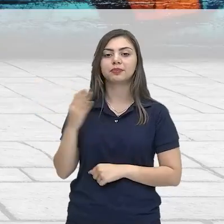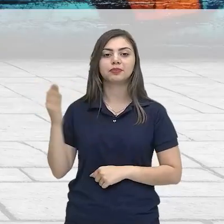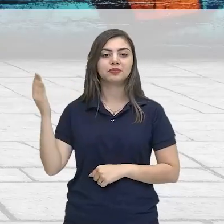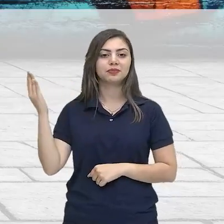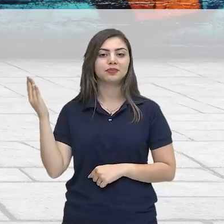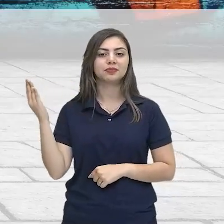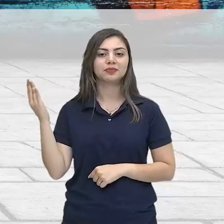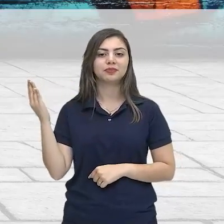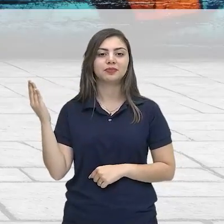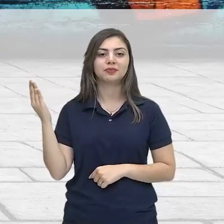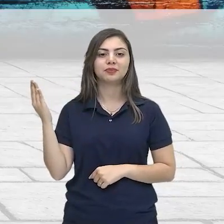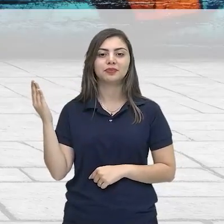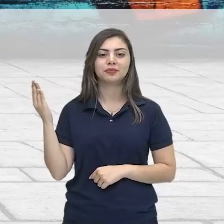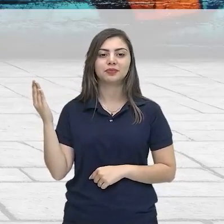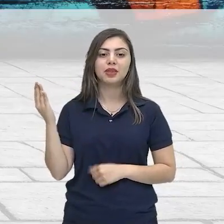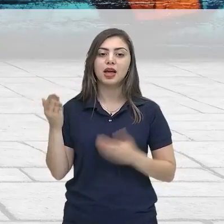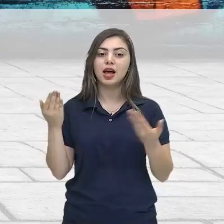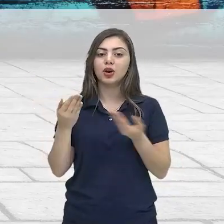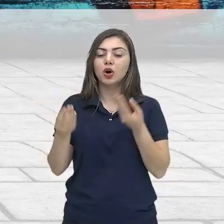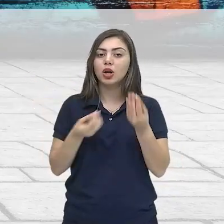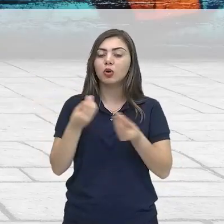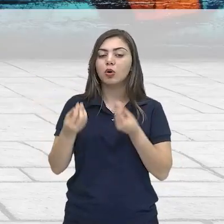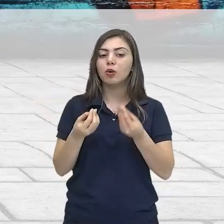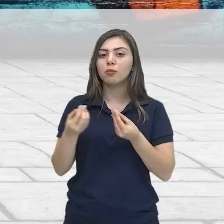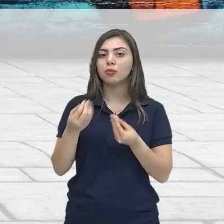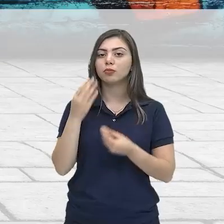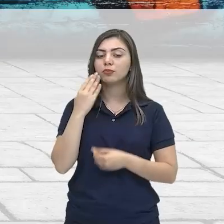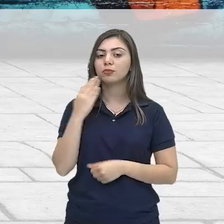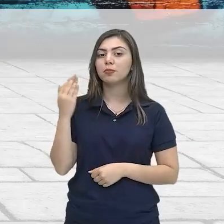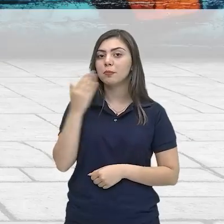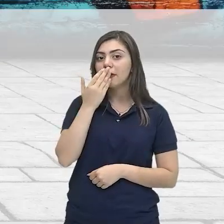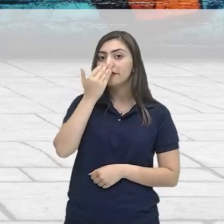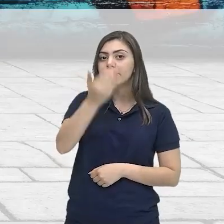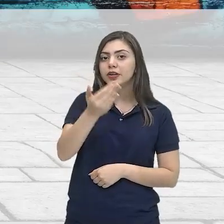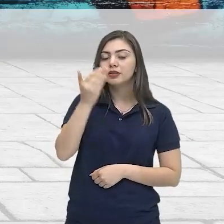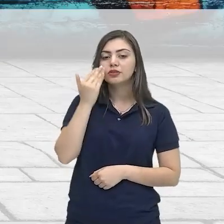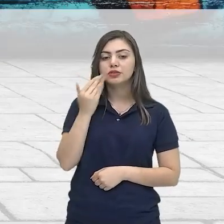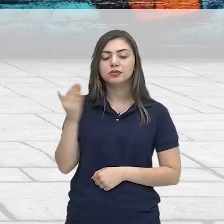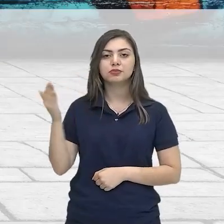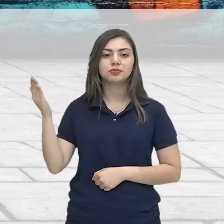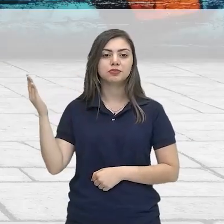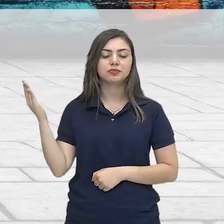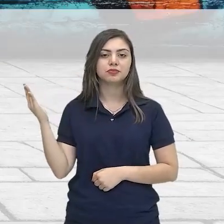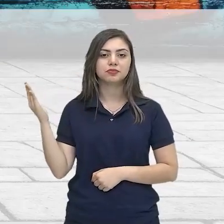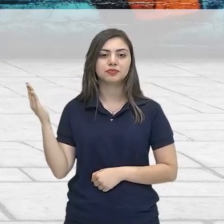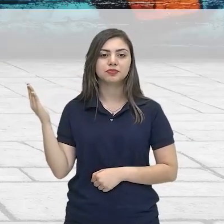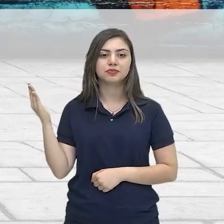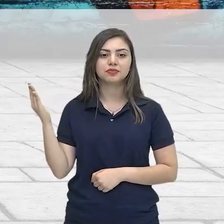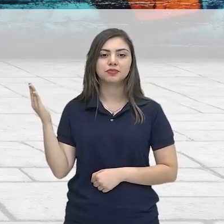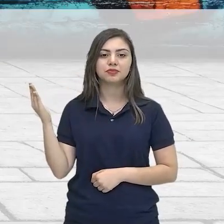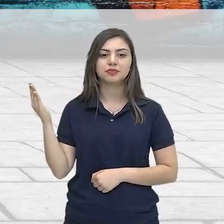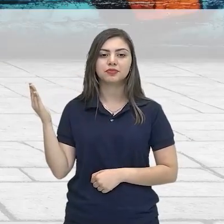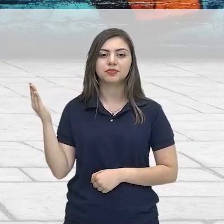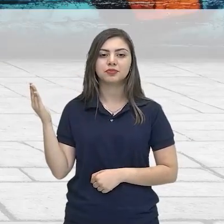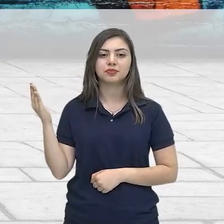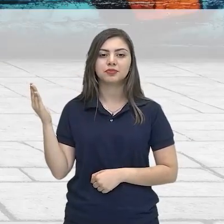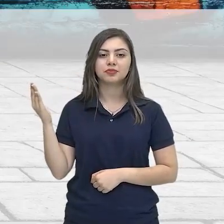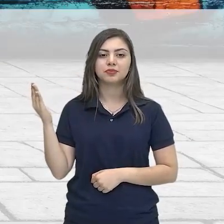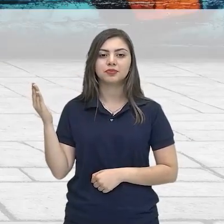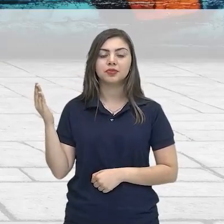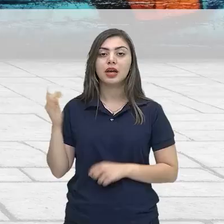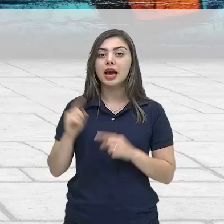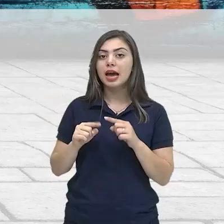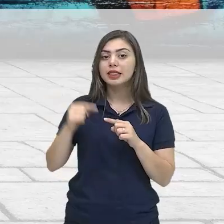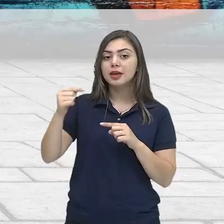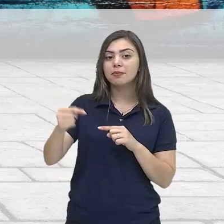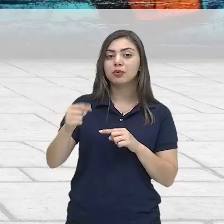jogar minha perna pra frente, ó. Frente, frente, frente, frente. Quando eu contar 7, 8, a gente vai dar um giro pro lado